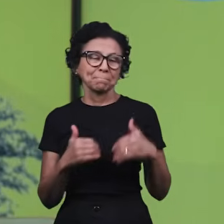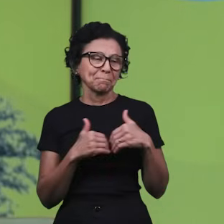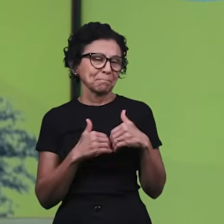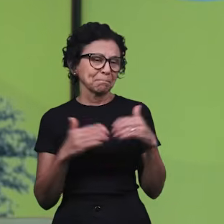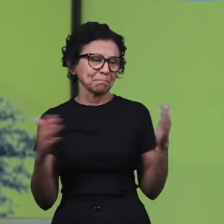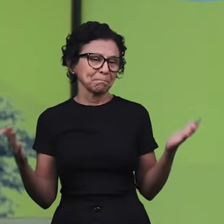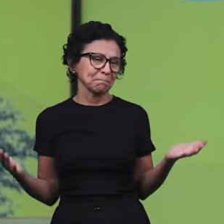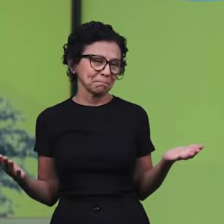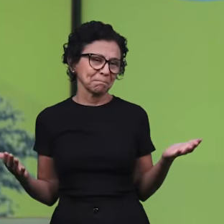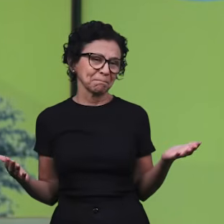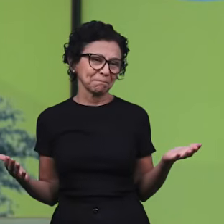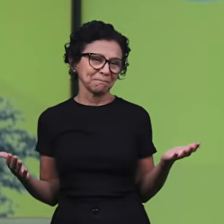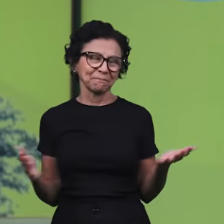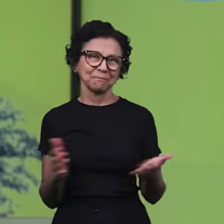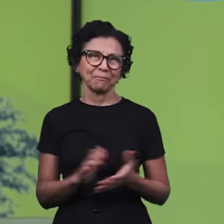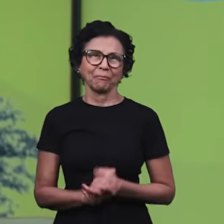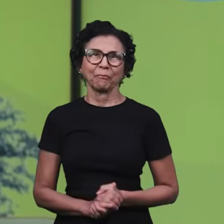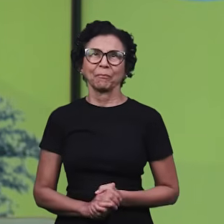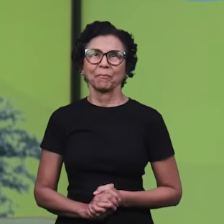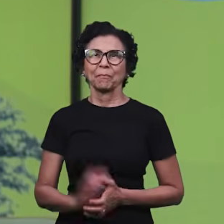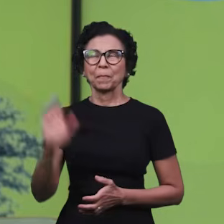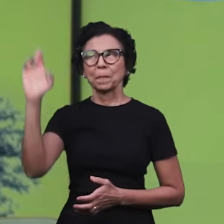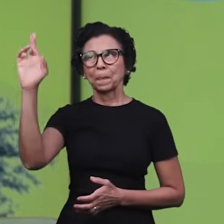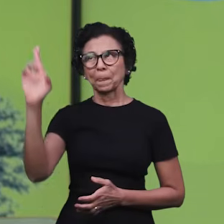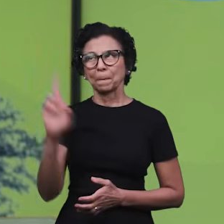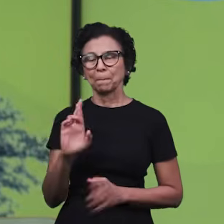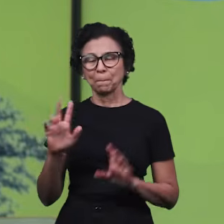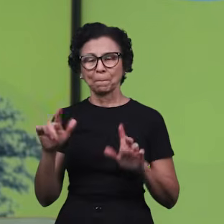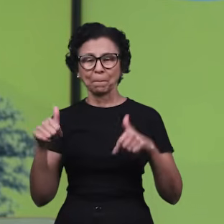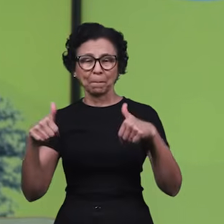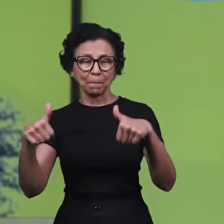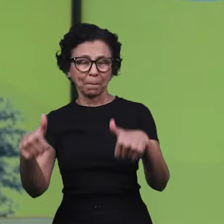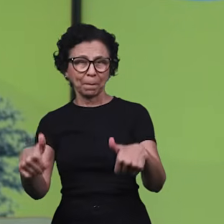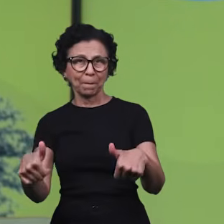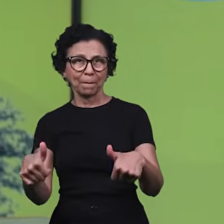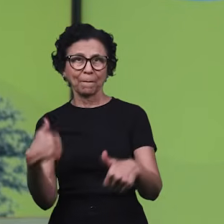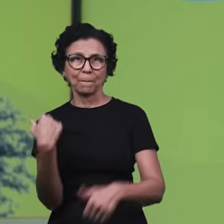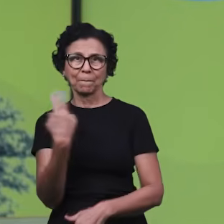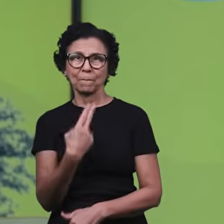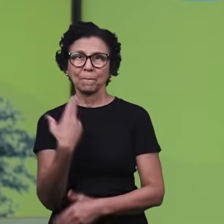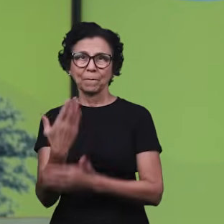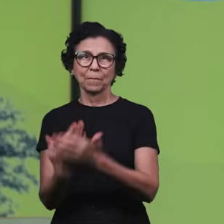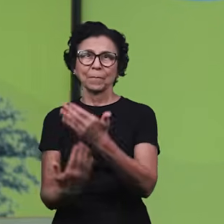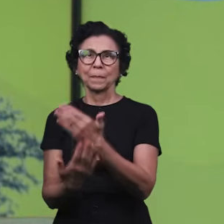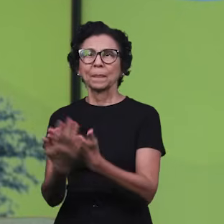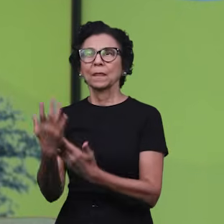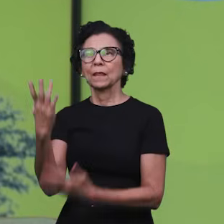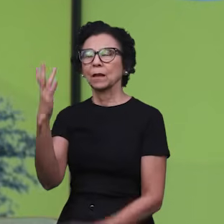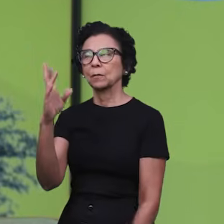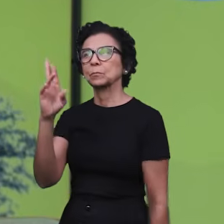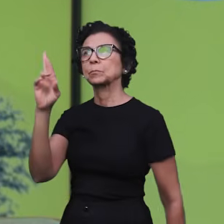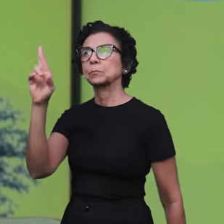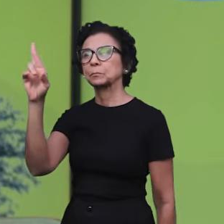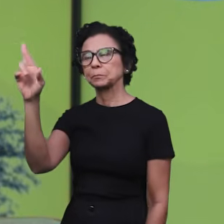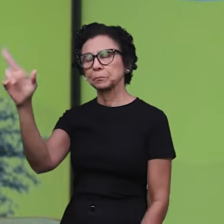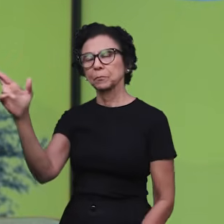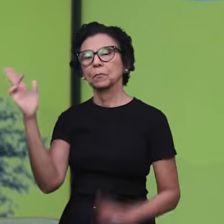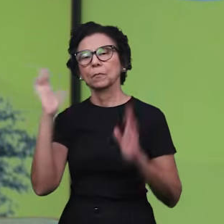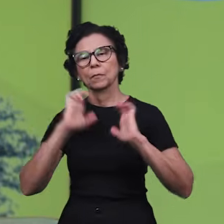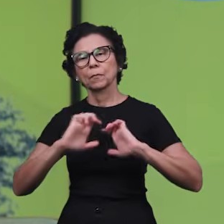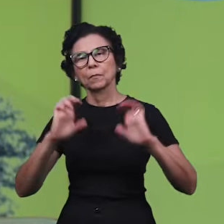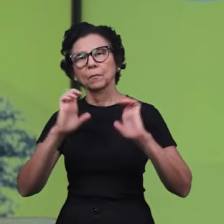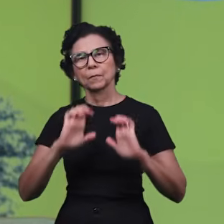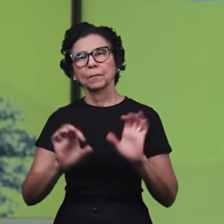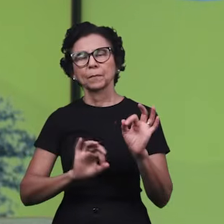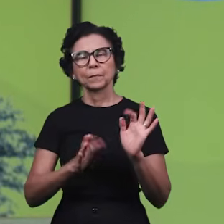ir. A obra quem faz é o Senhor. Nós só somos o instrumento nas mãos do Senhor ali para levar essa preciosa mensagem